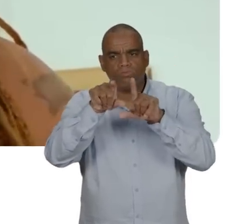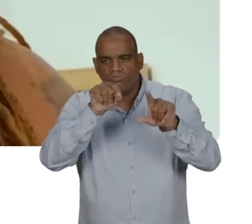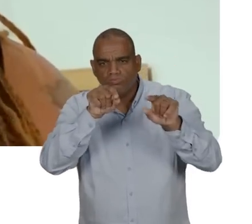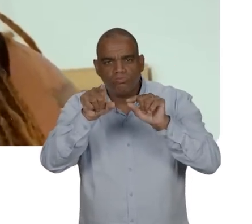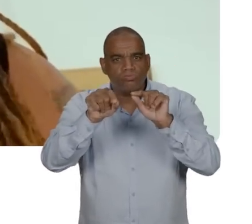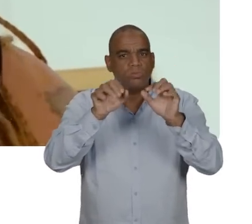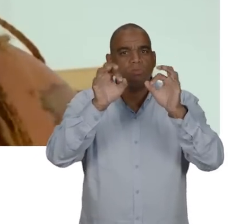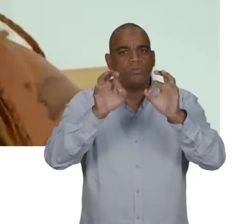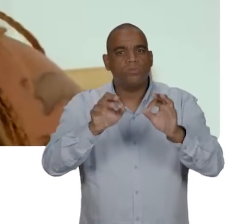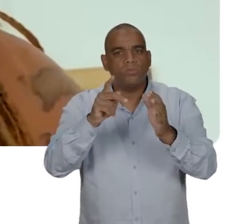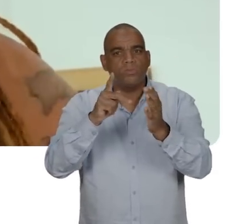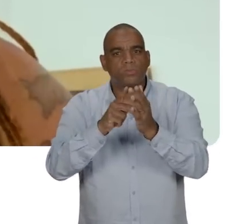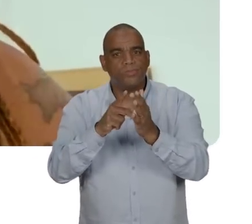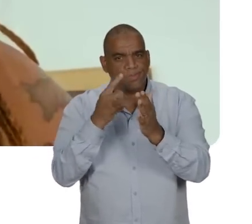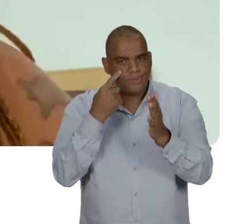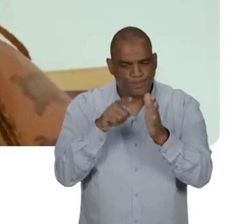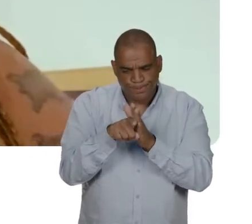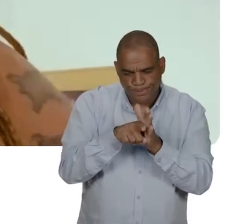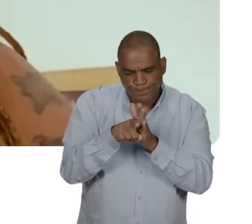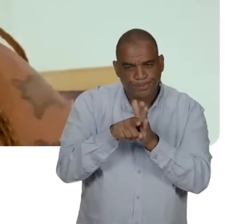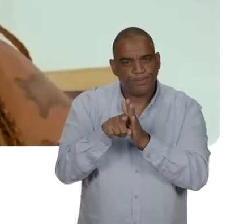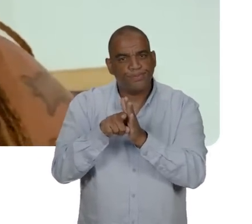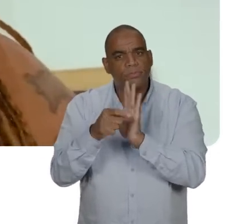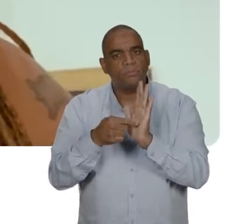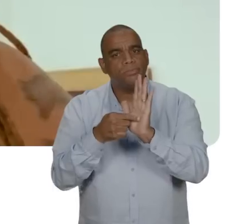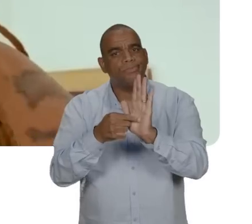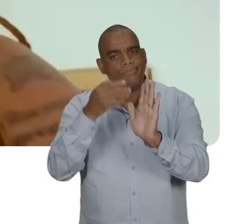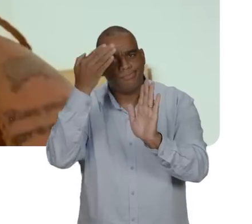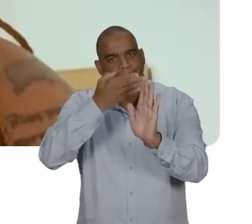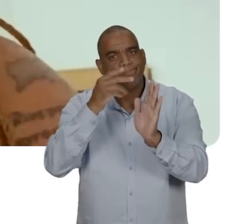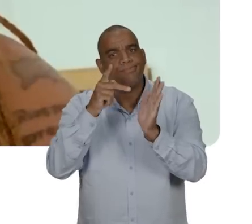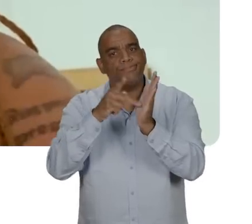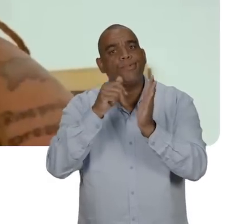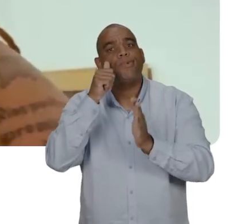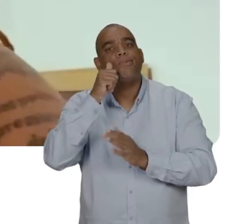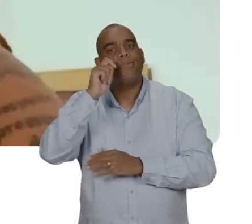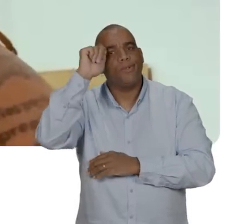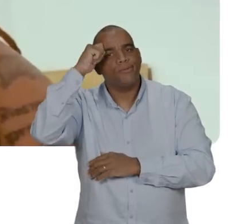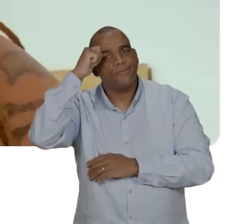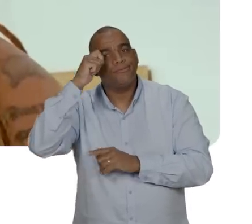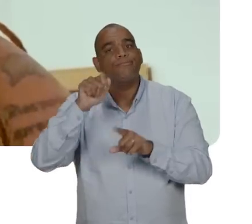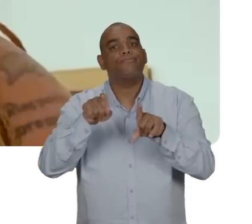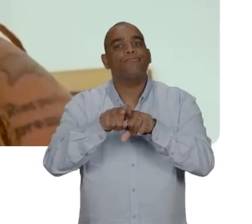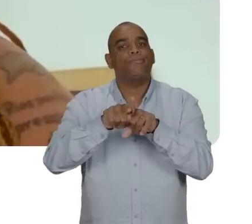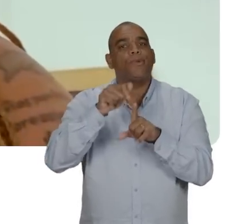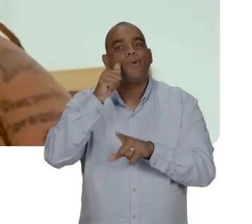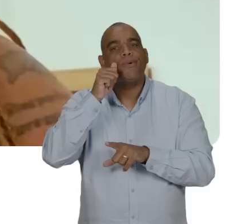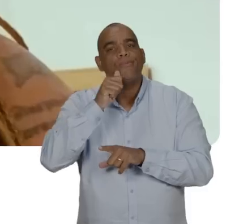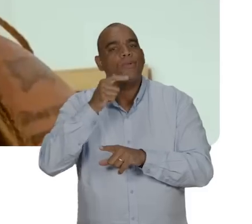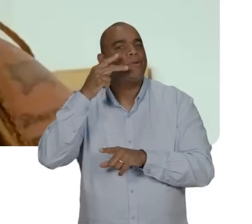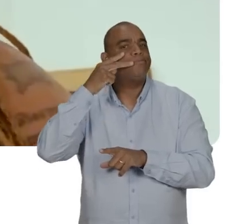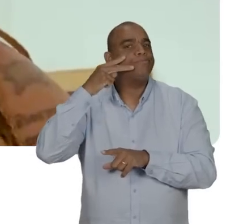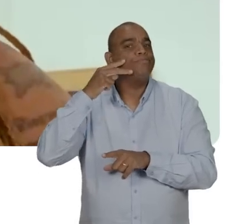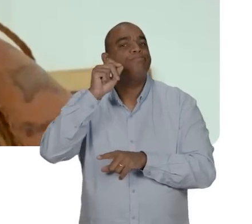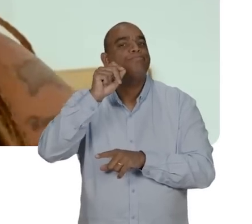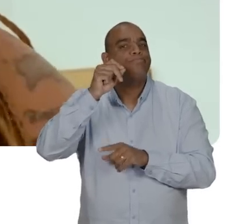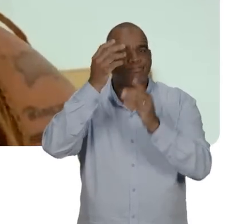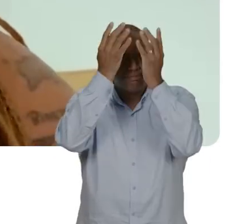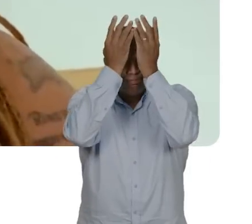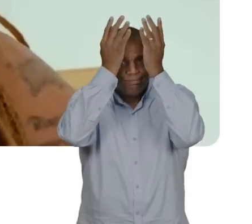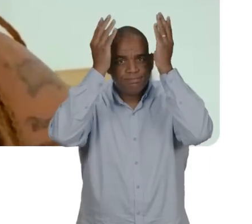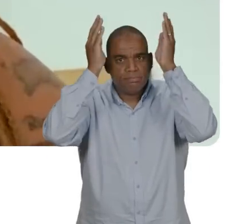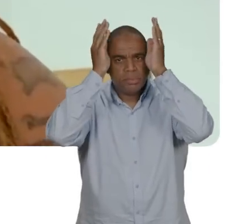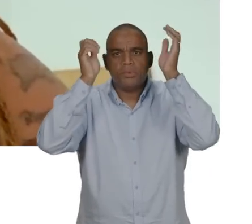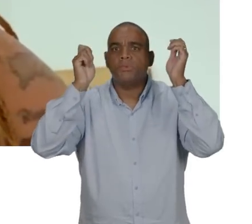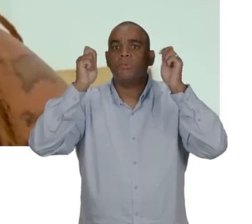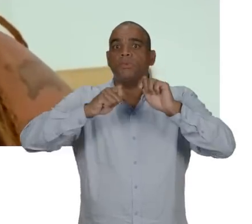gente também acredita, né, e existem dados que comprovam que tanto essas mulheres negras quanto essas mulheres indígenas têm um potencial grande